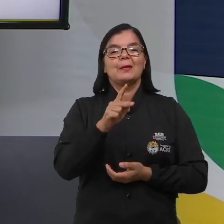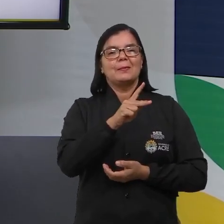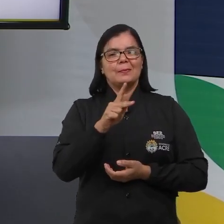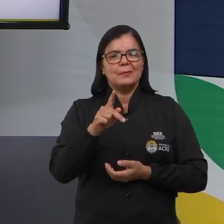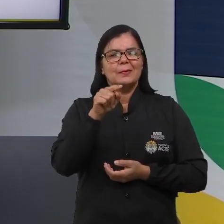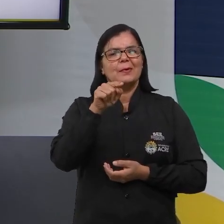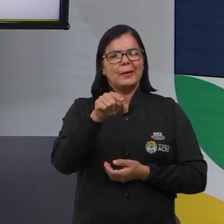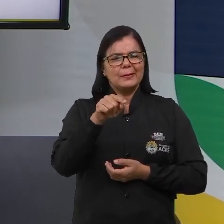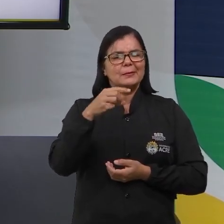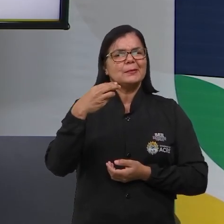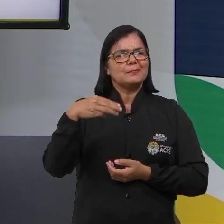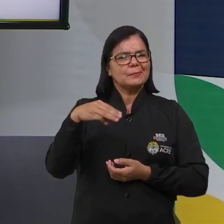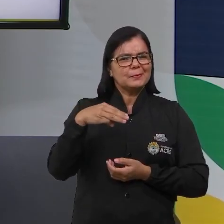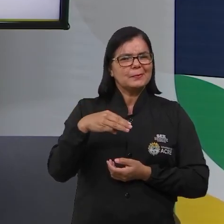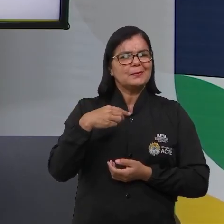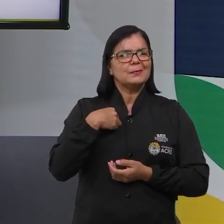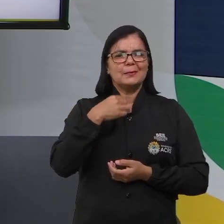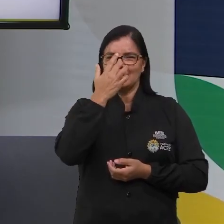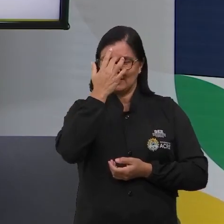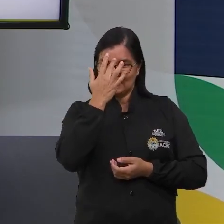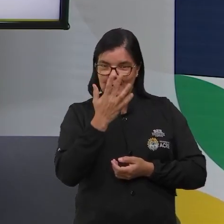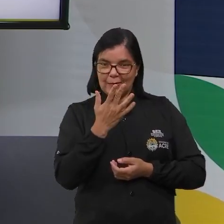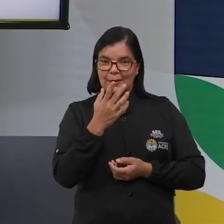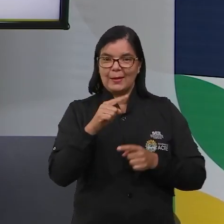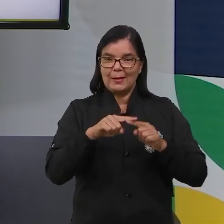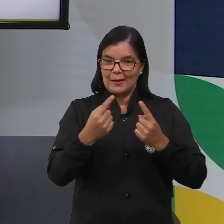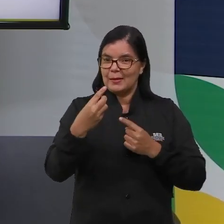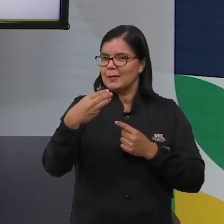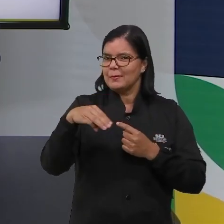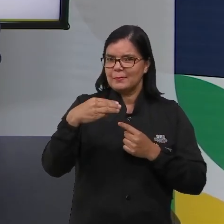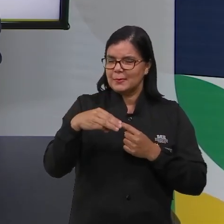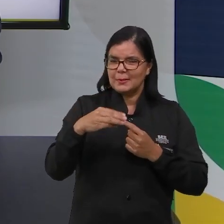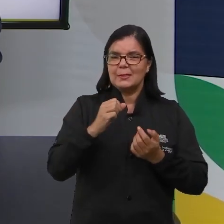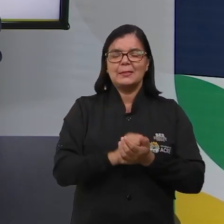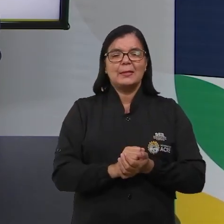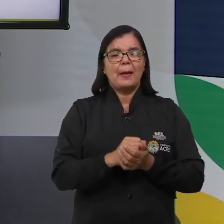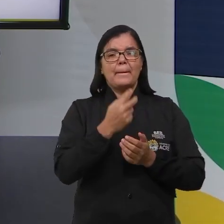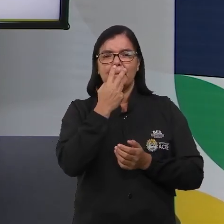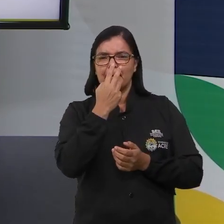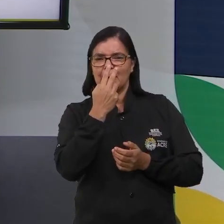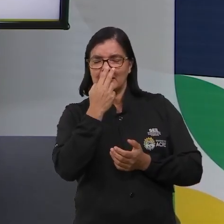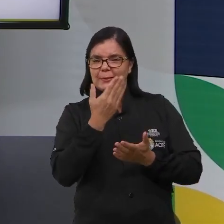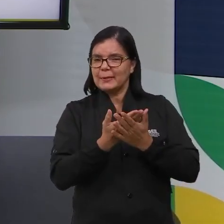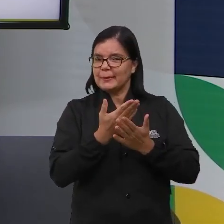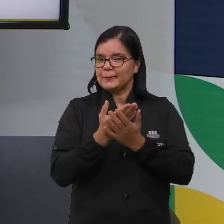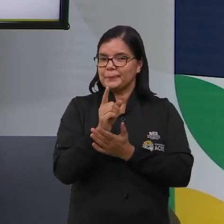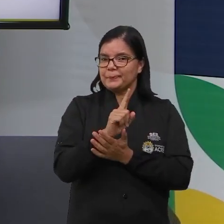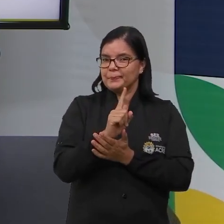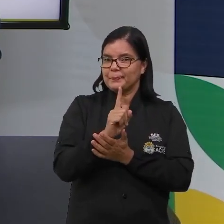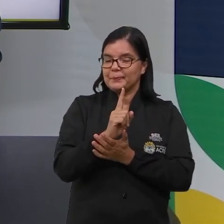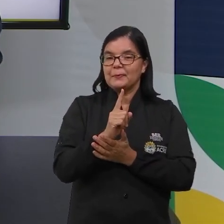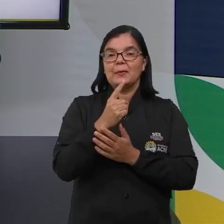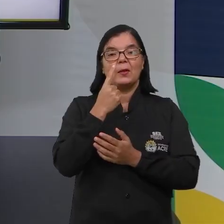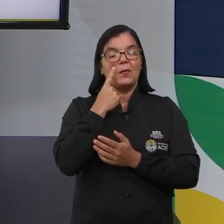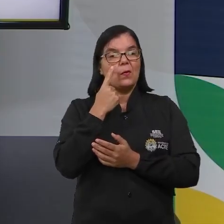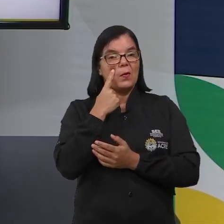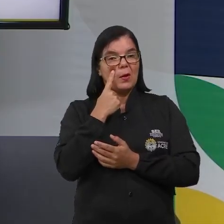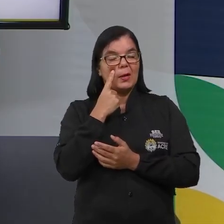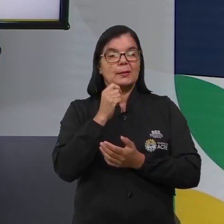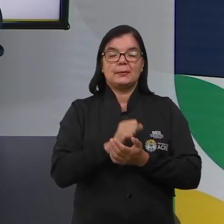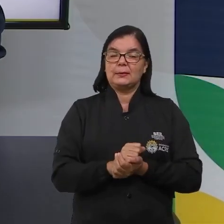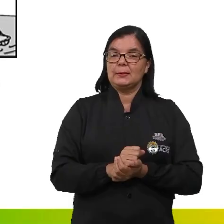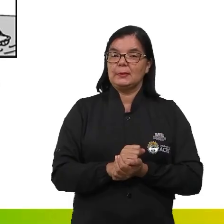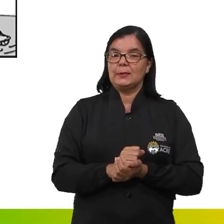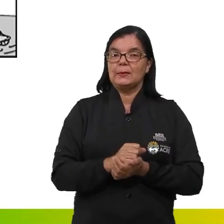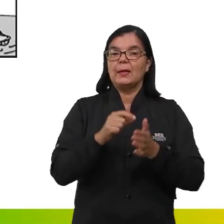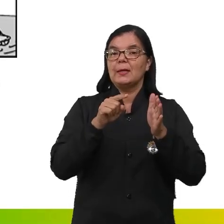essa matemática aí tá fácil, viu? Né? Aquela matemática lá que aparece nessas aulas aqui, não, viu? Então, a